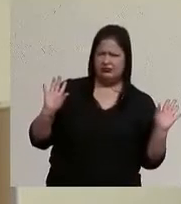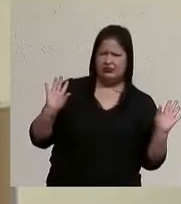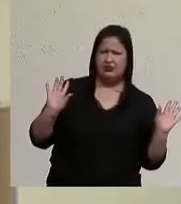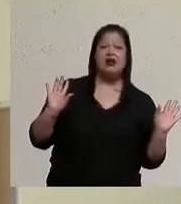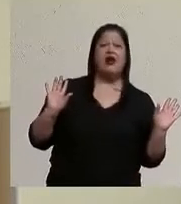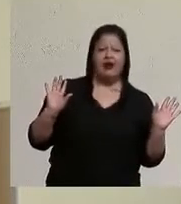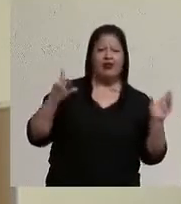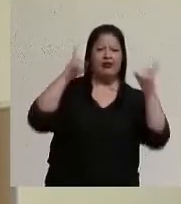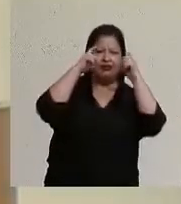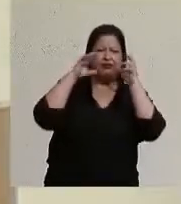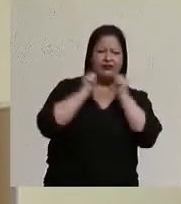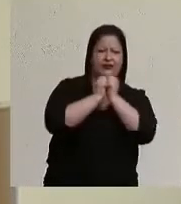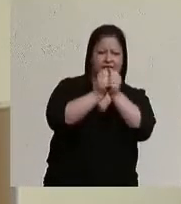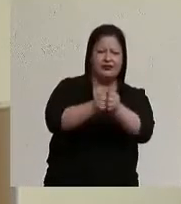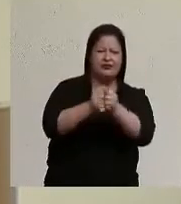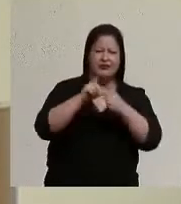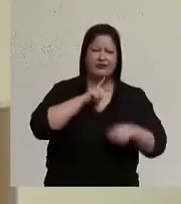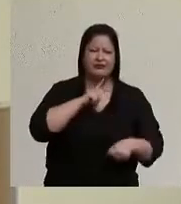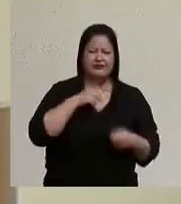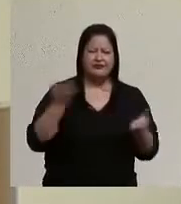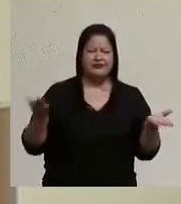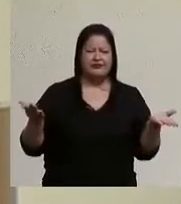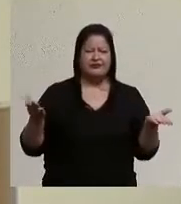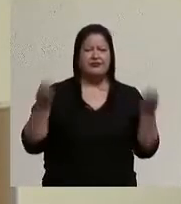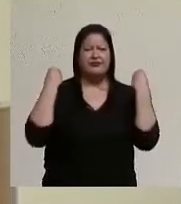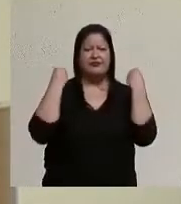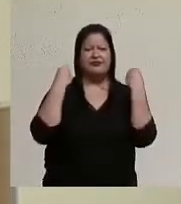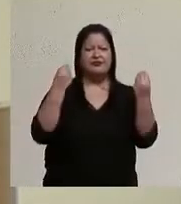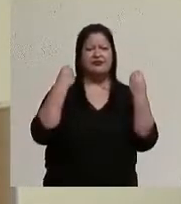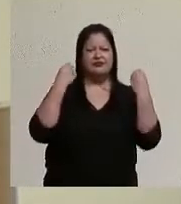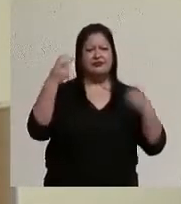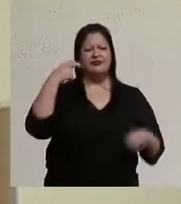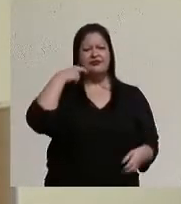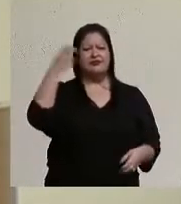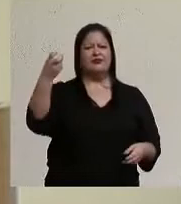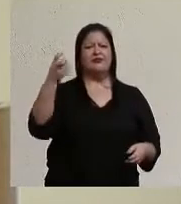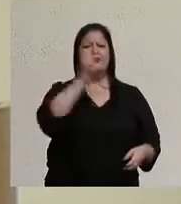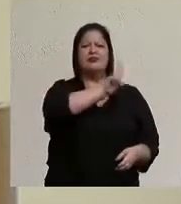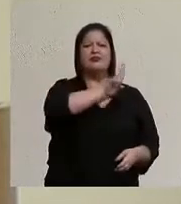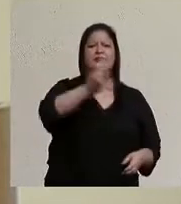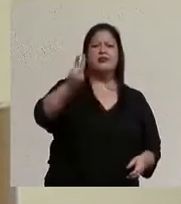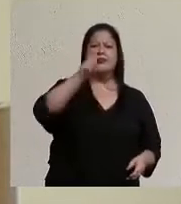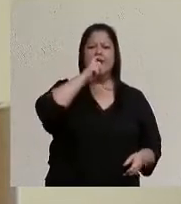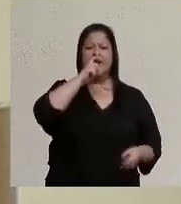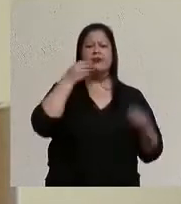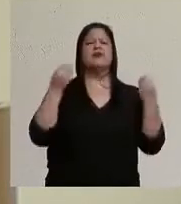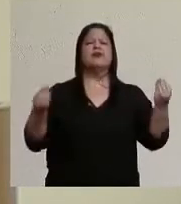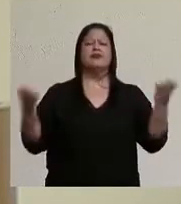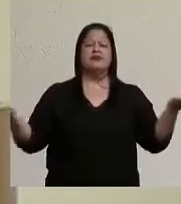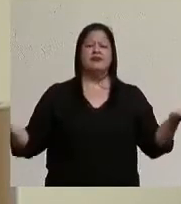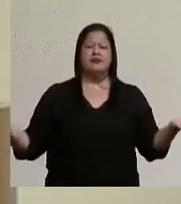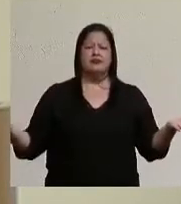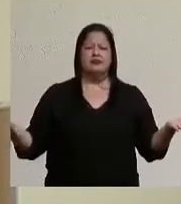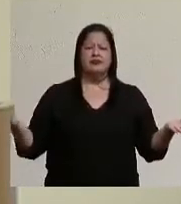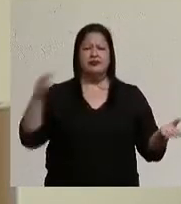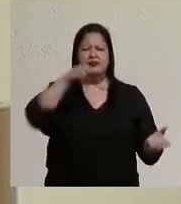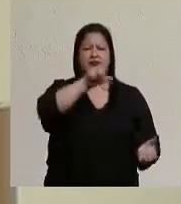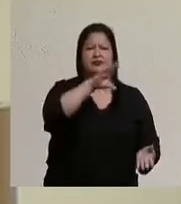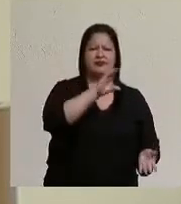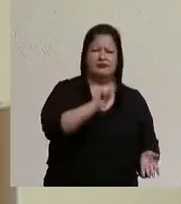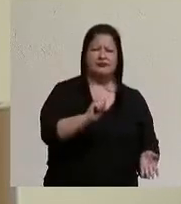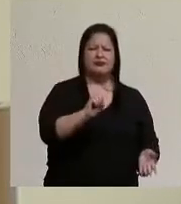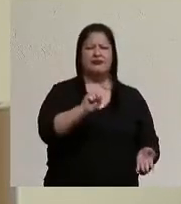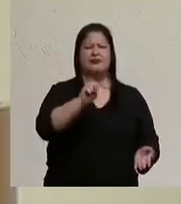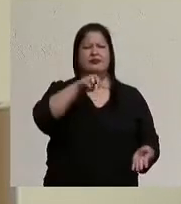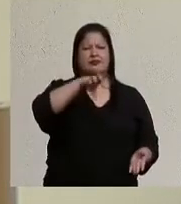a sua imagem no cidadão aí isso é vergonha o cara não usa o sobrenome do pai Pô meu nome é Marcos